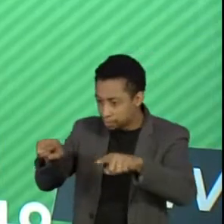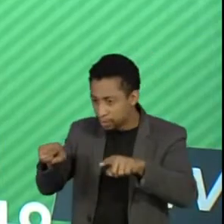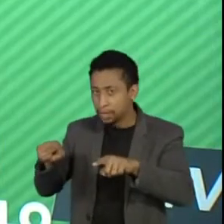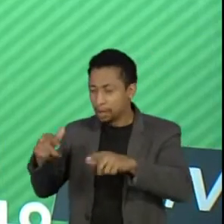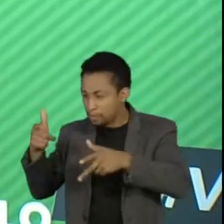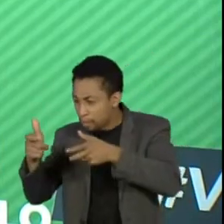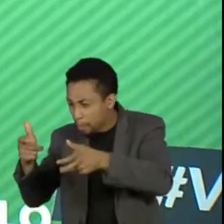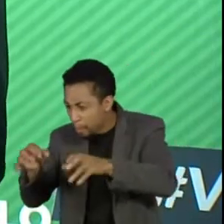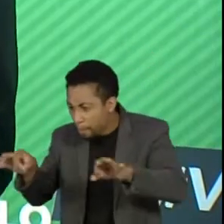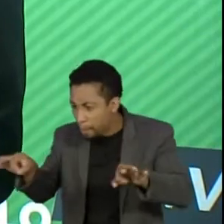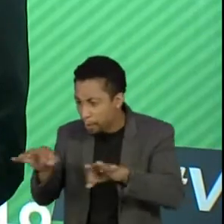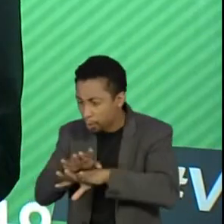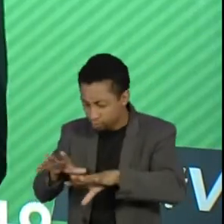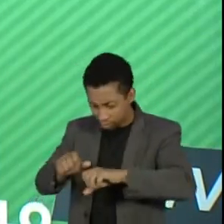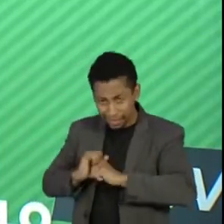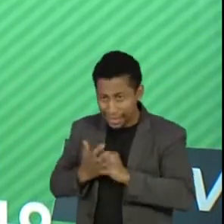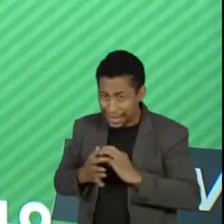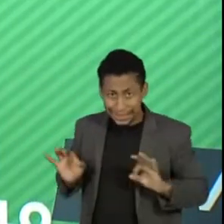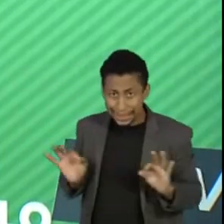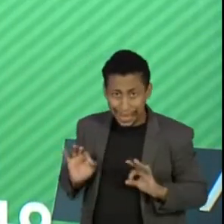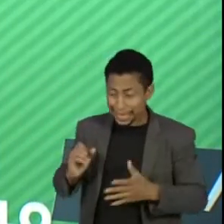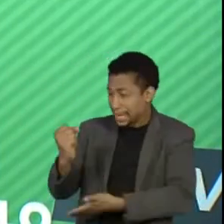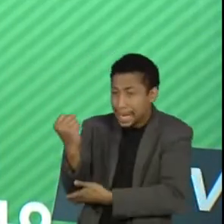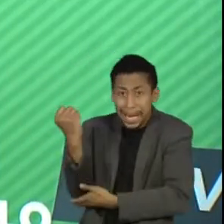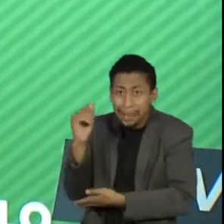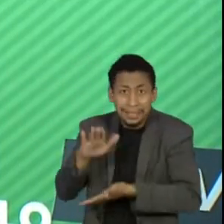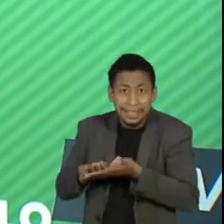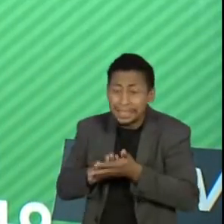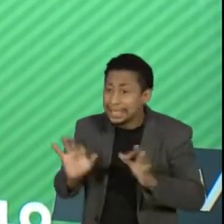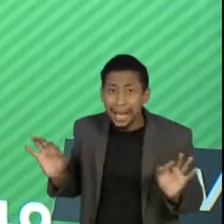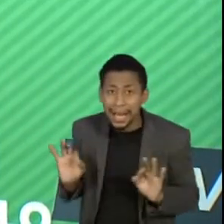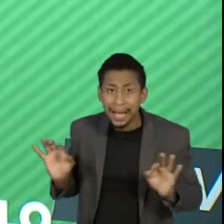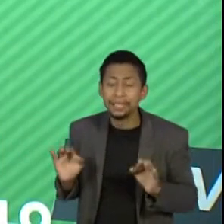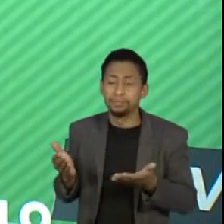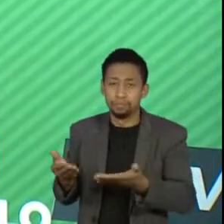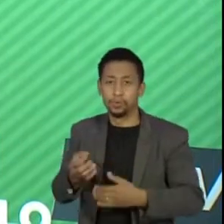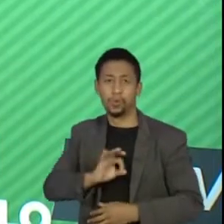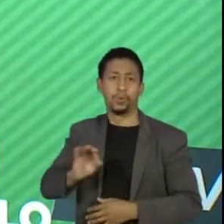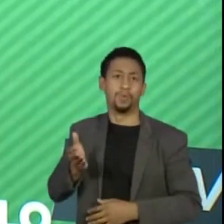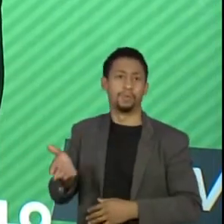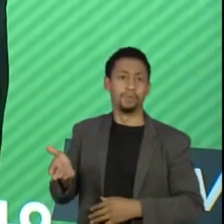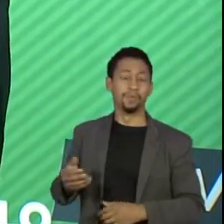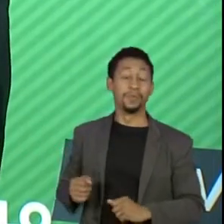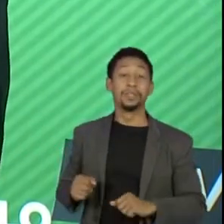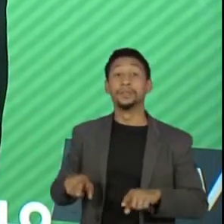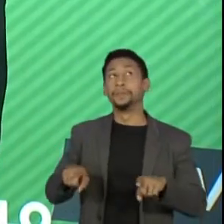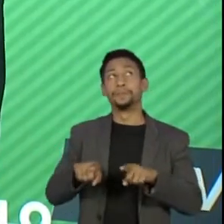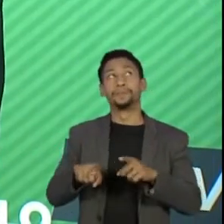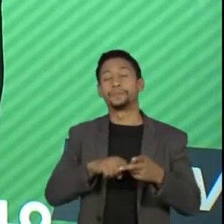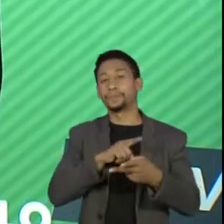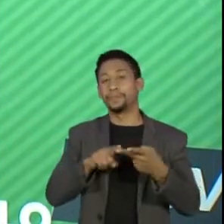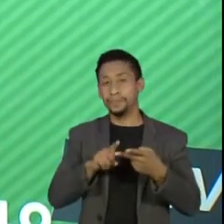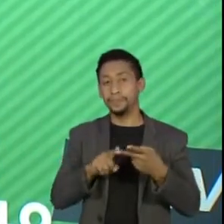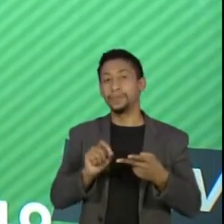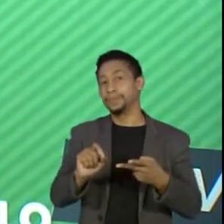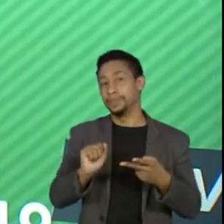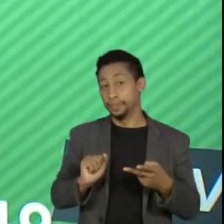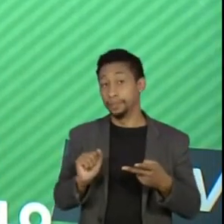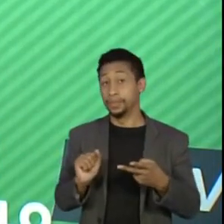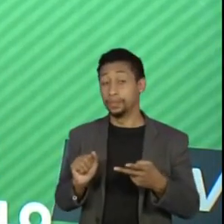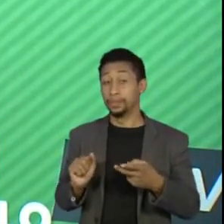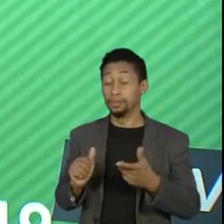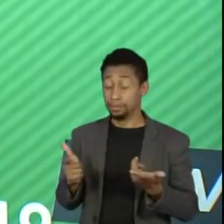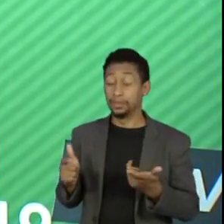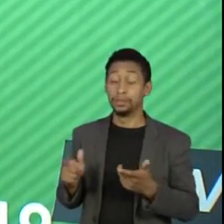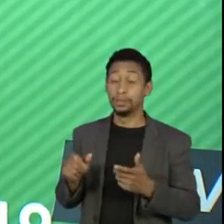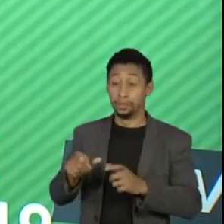que realmente essa é uma população de muitíssimo risco. A outra questão é que eles sabem que é